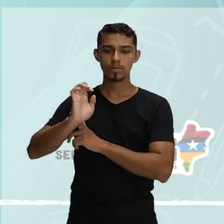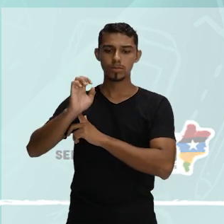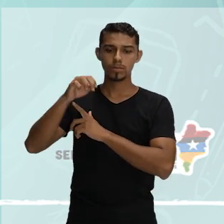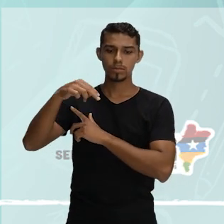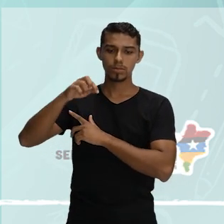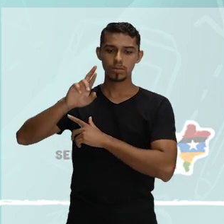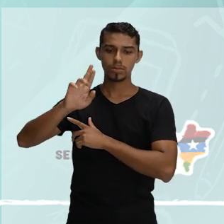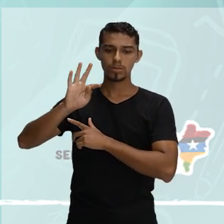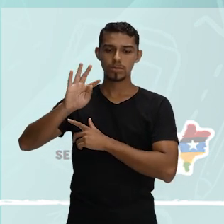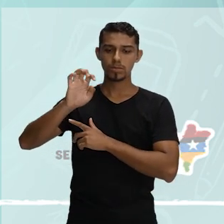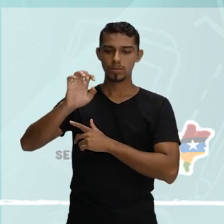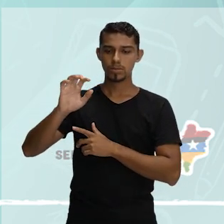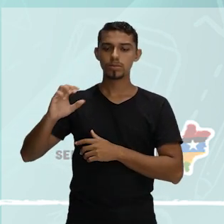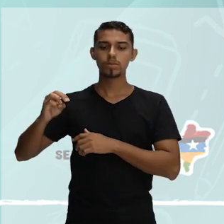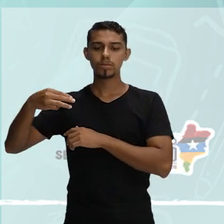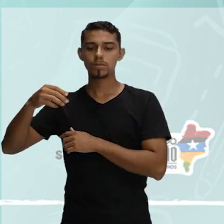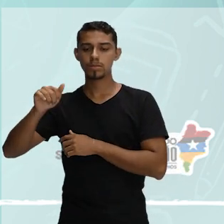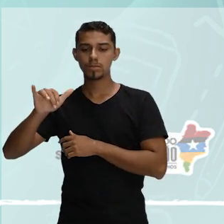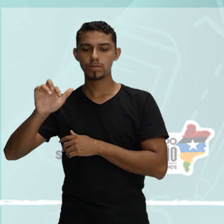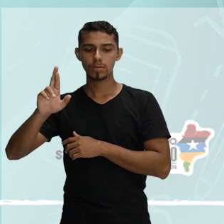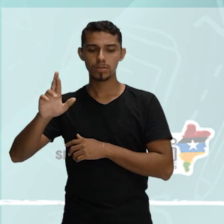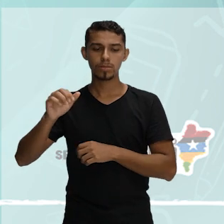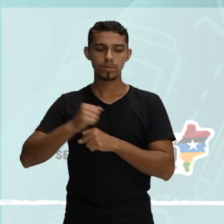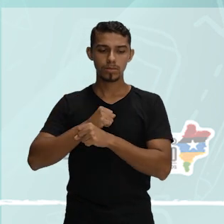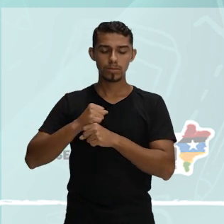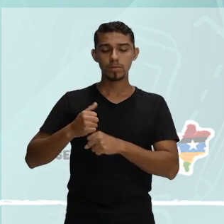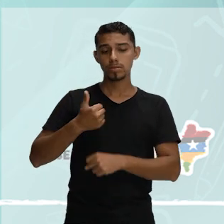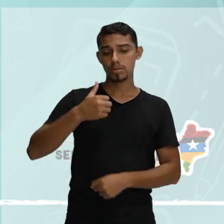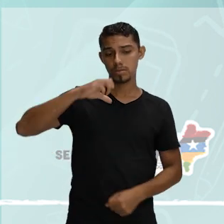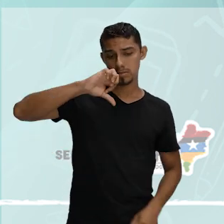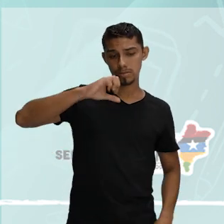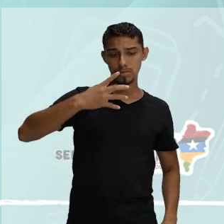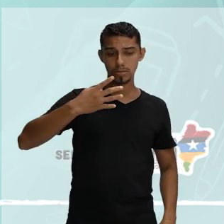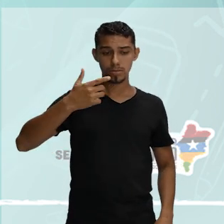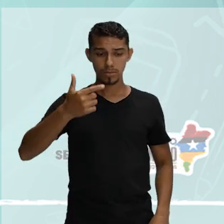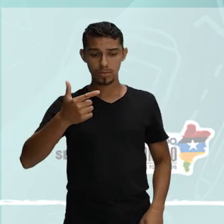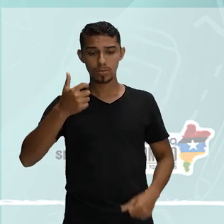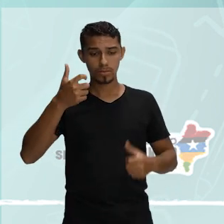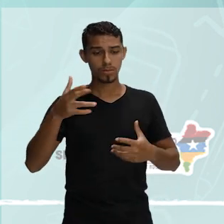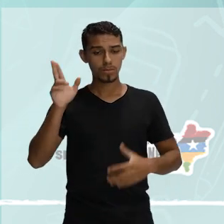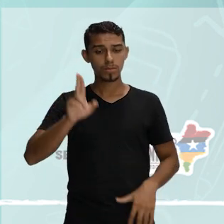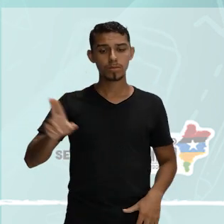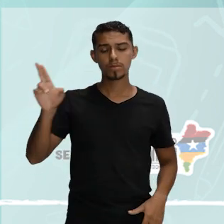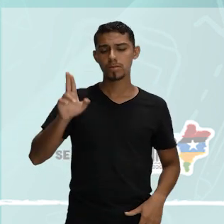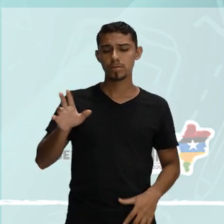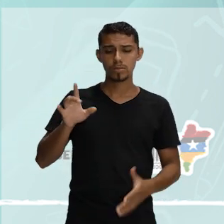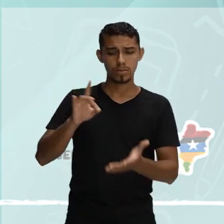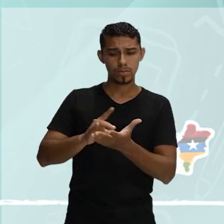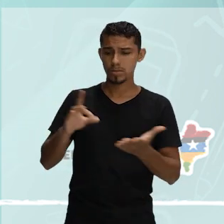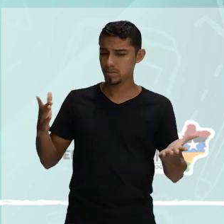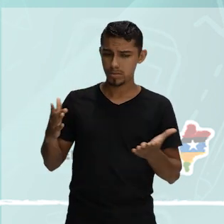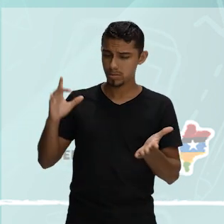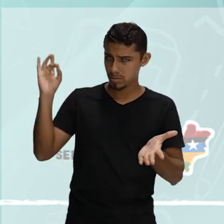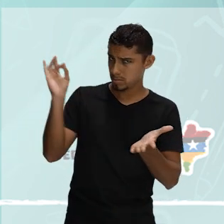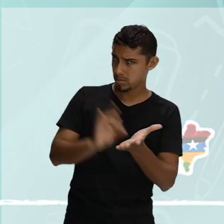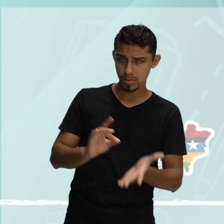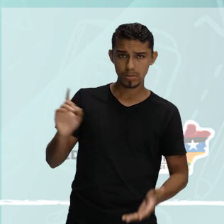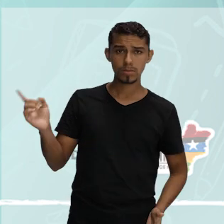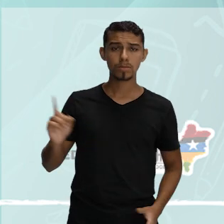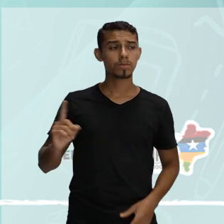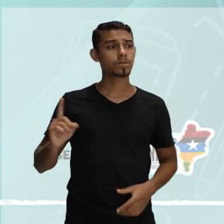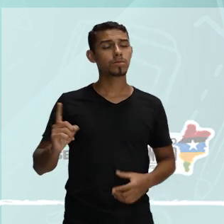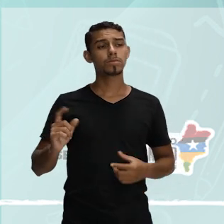em 1942 e ainda muito usado hoje em dia, esse fato não se confirma. Por